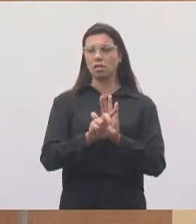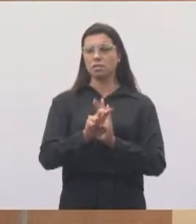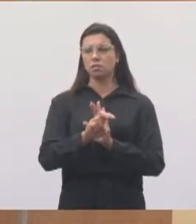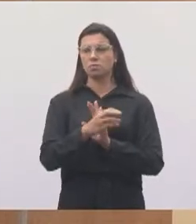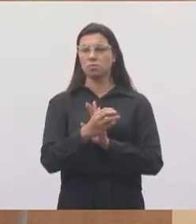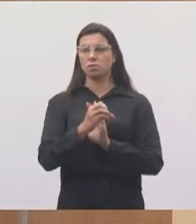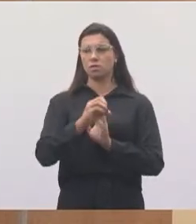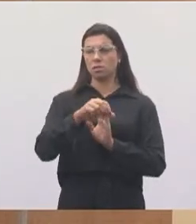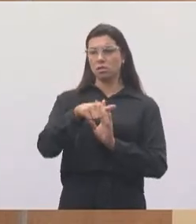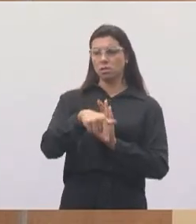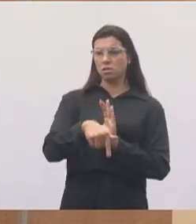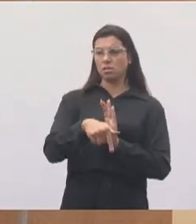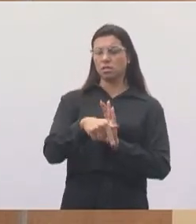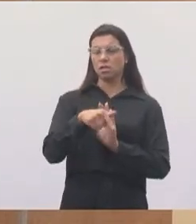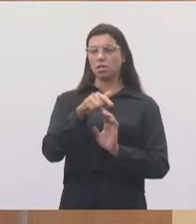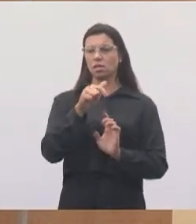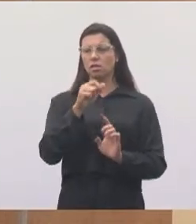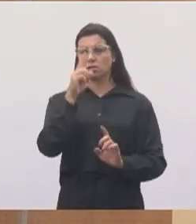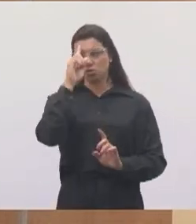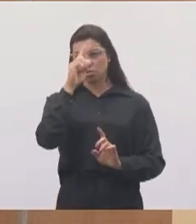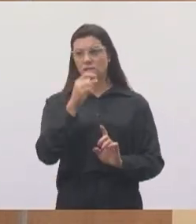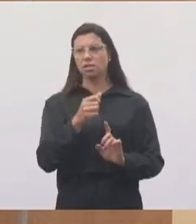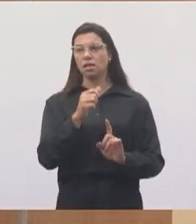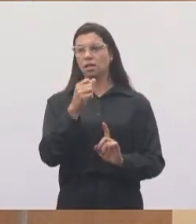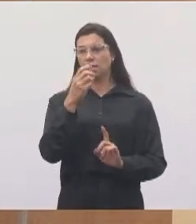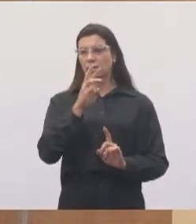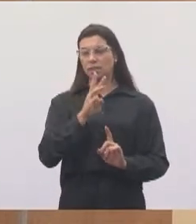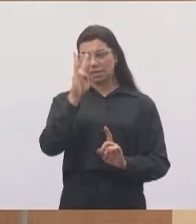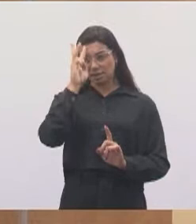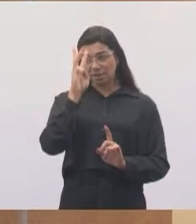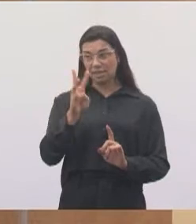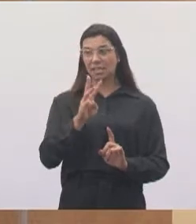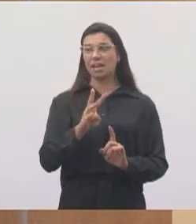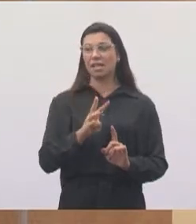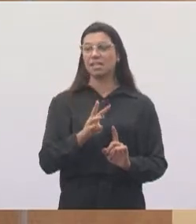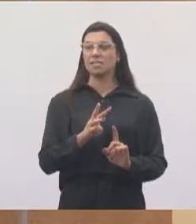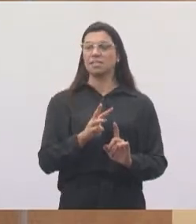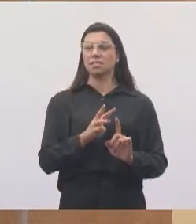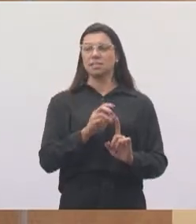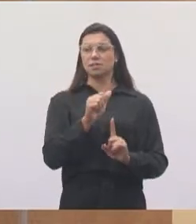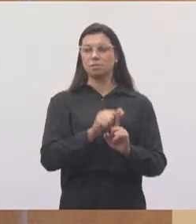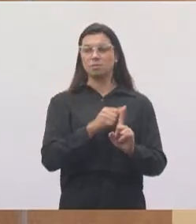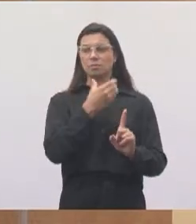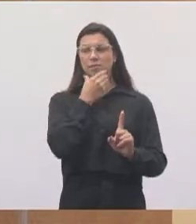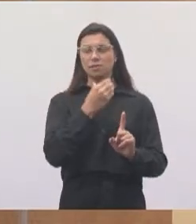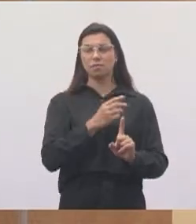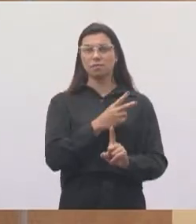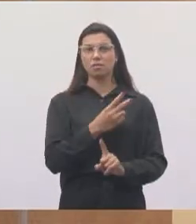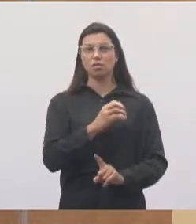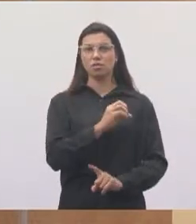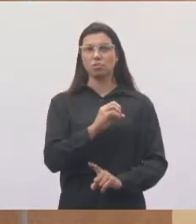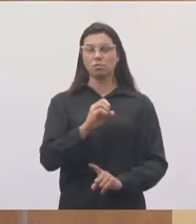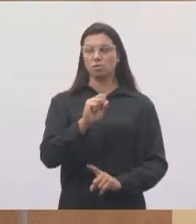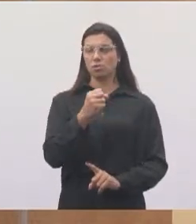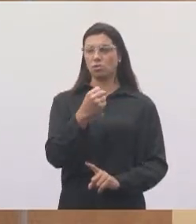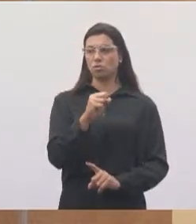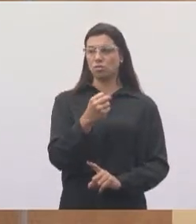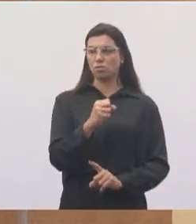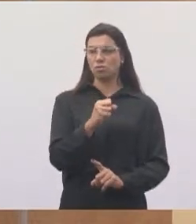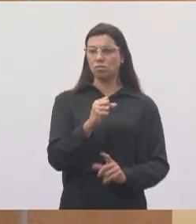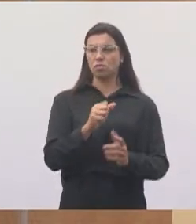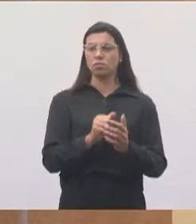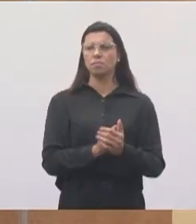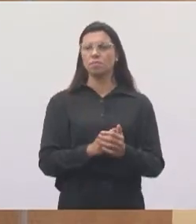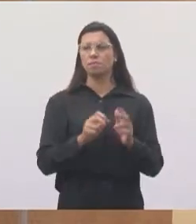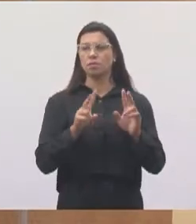de 3 de dezembro de 2008, que estabelece as alíquotas de financiamento do